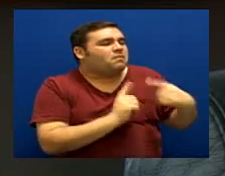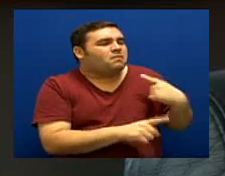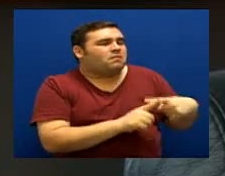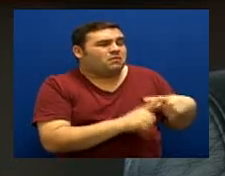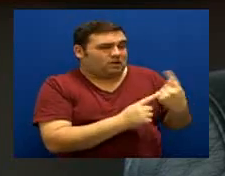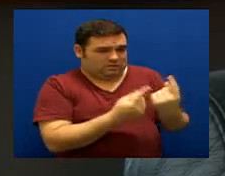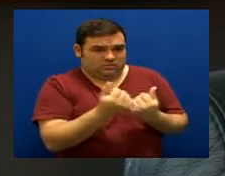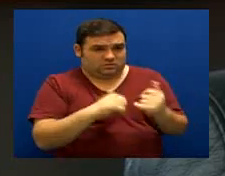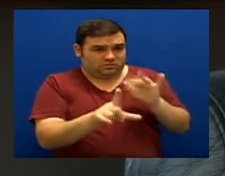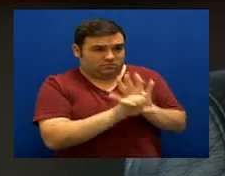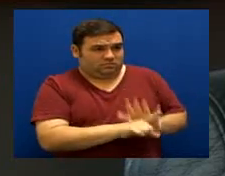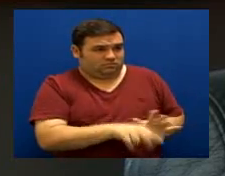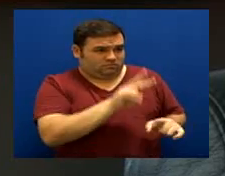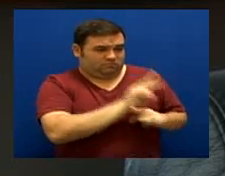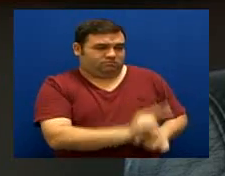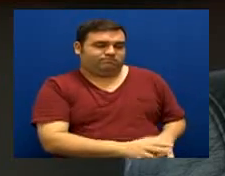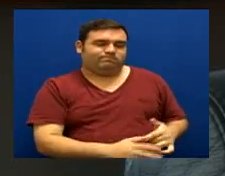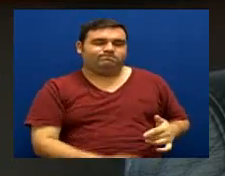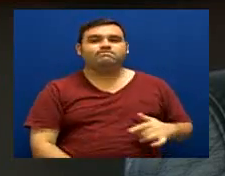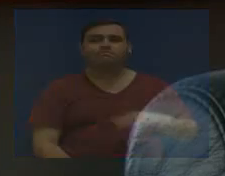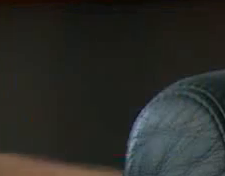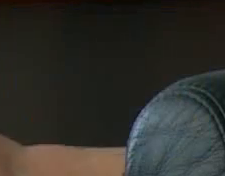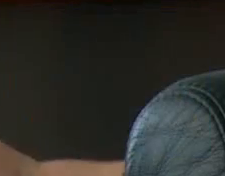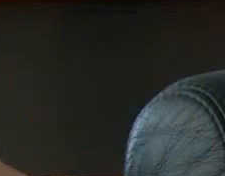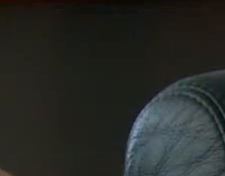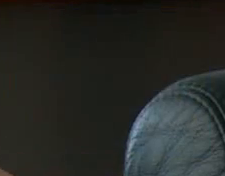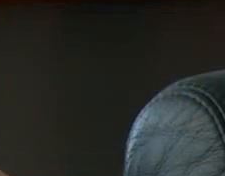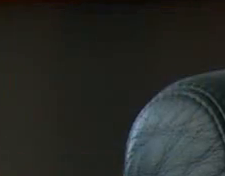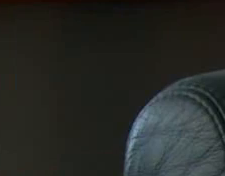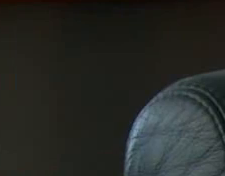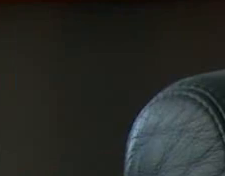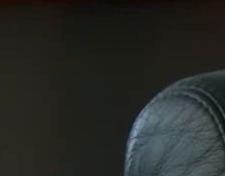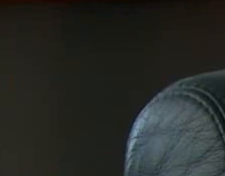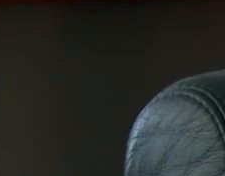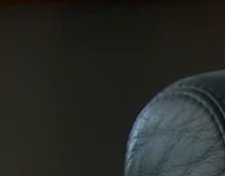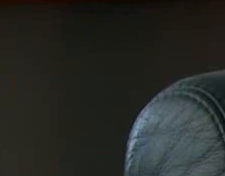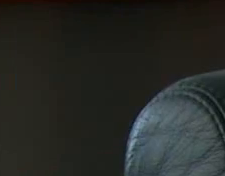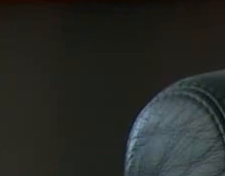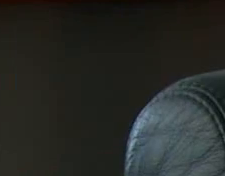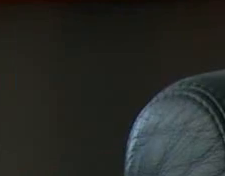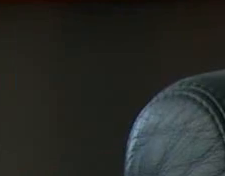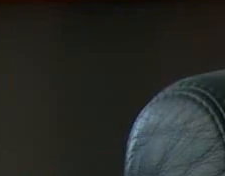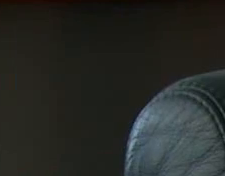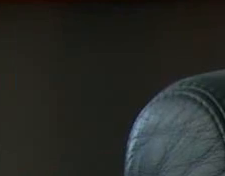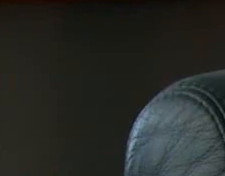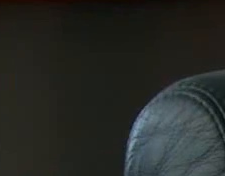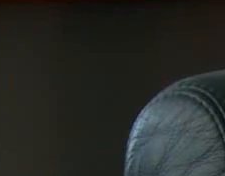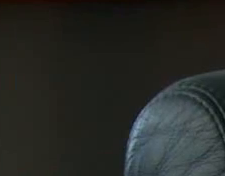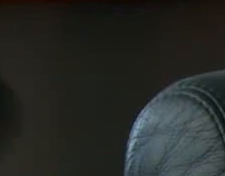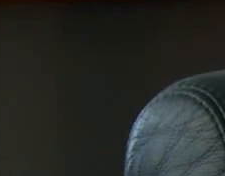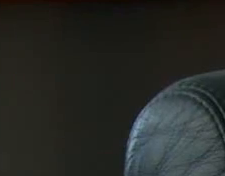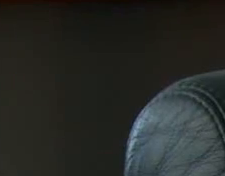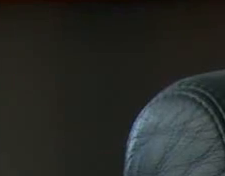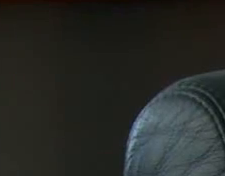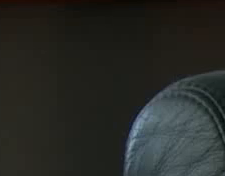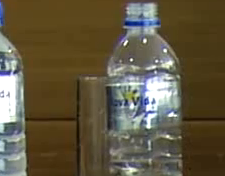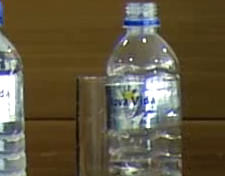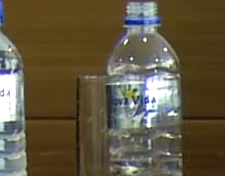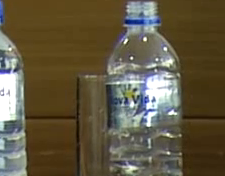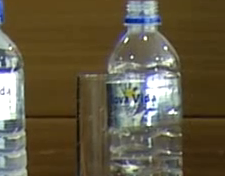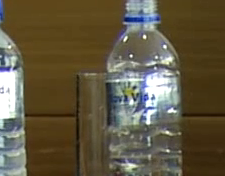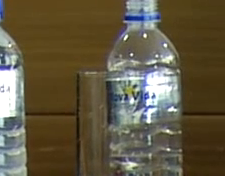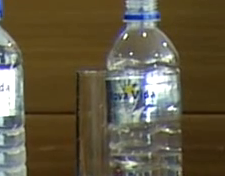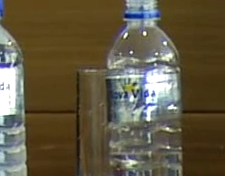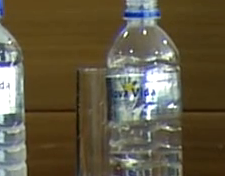da lei de responsabilidade fiscal é eu quero que acertar com o seu disse outra área porque essas duas concordo vereadores no sentido mas se ela